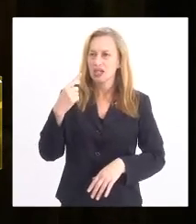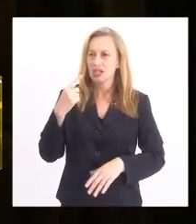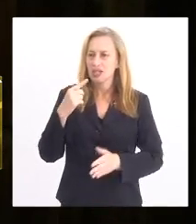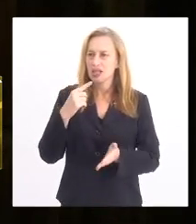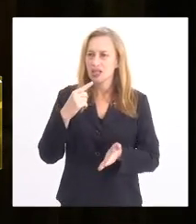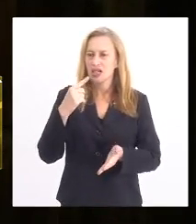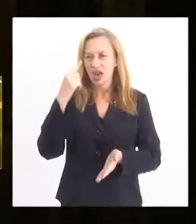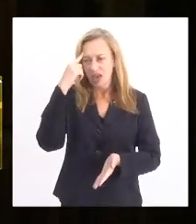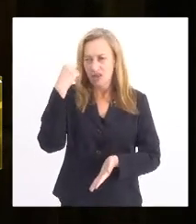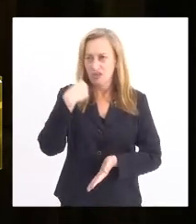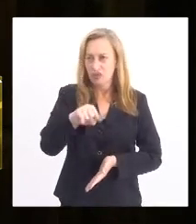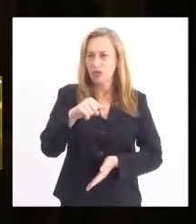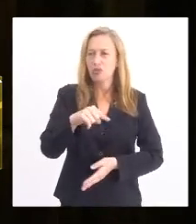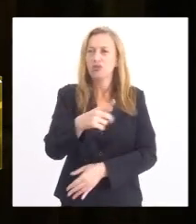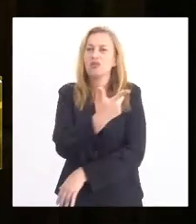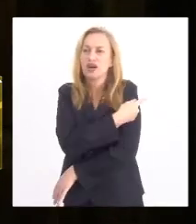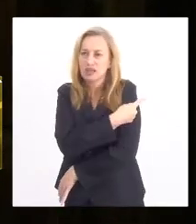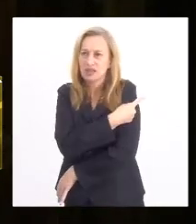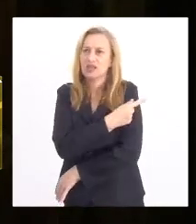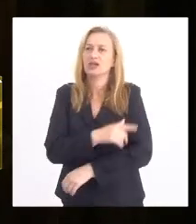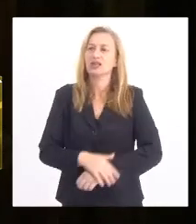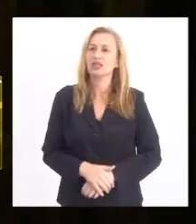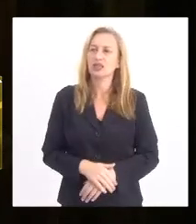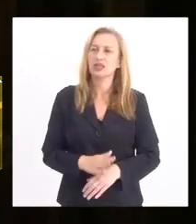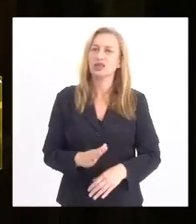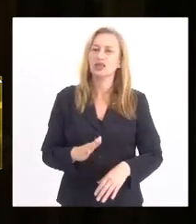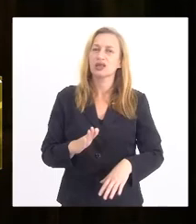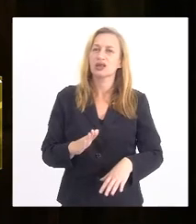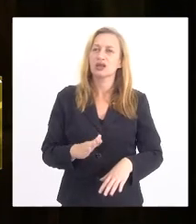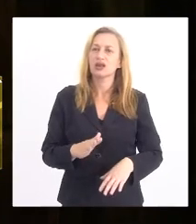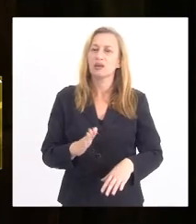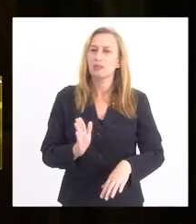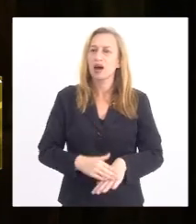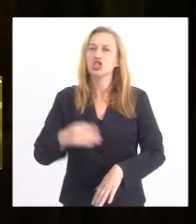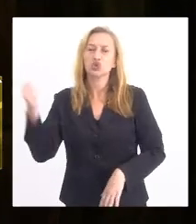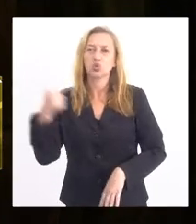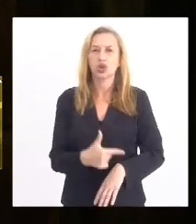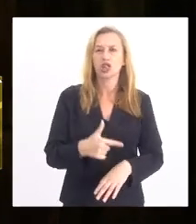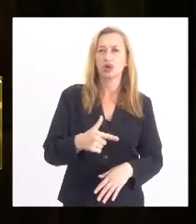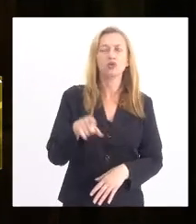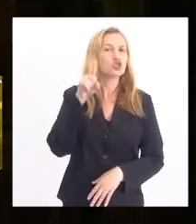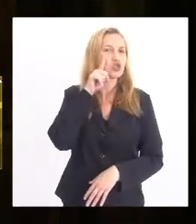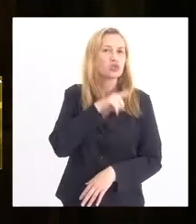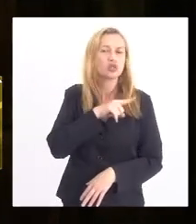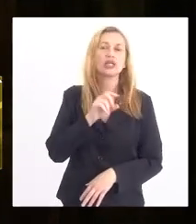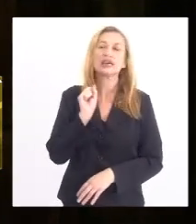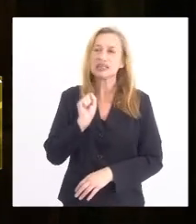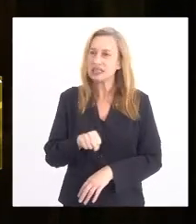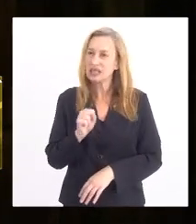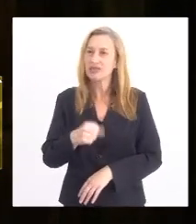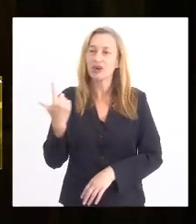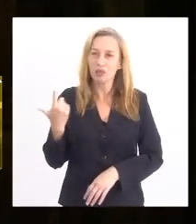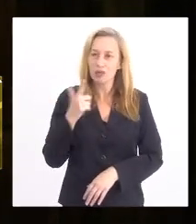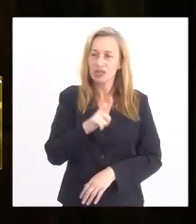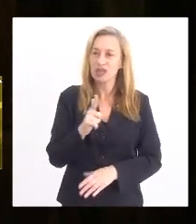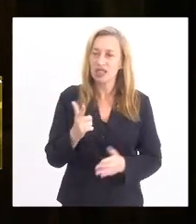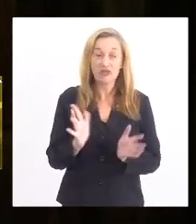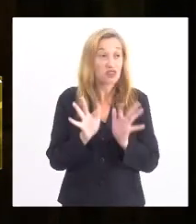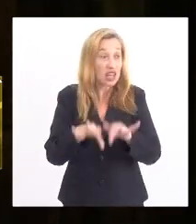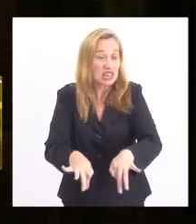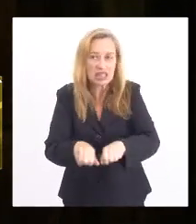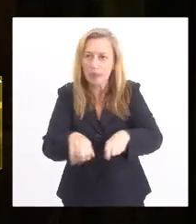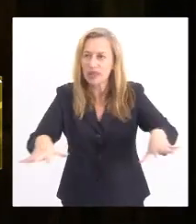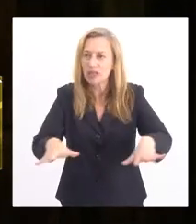para seus cidadãos das Américas ultrapassamos inclusive os Estados Unidos e a gente vai sim por um basta nessa